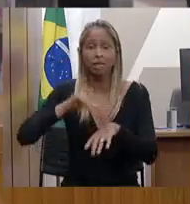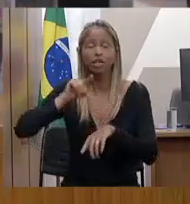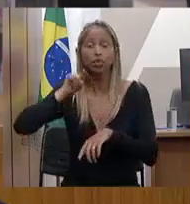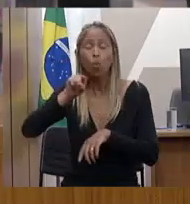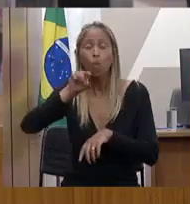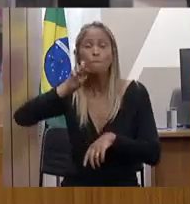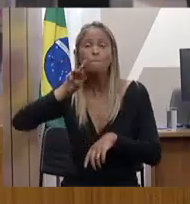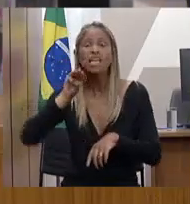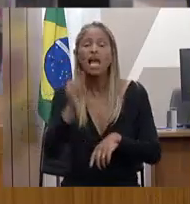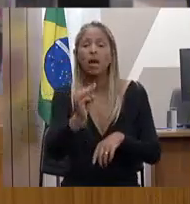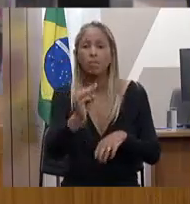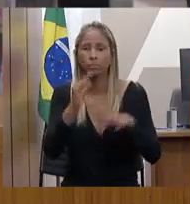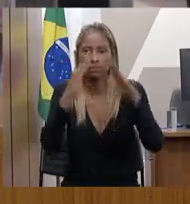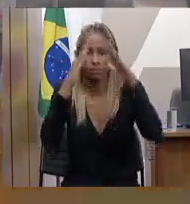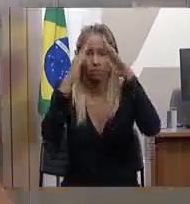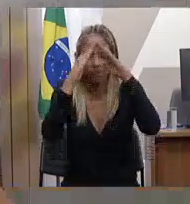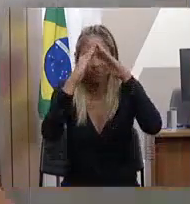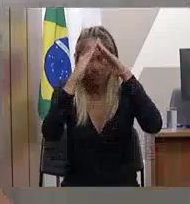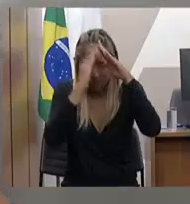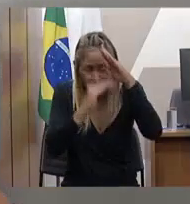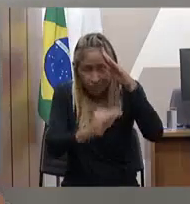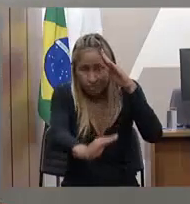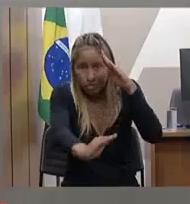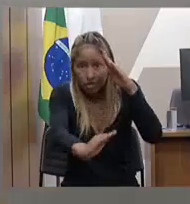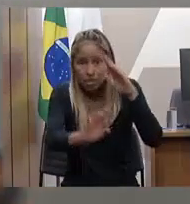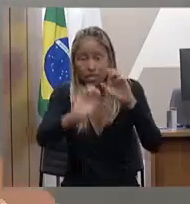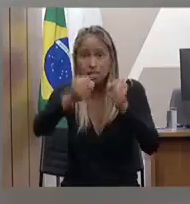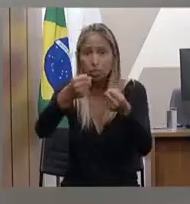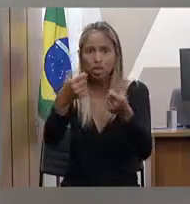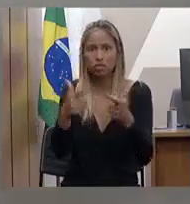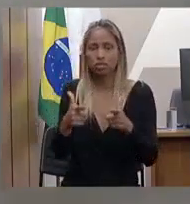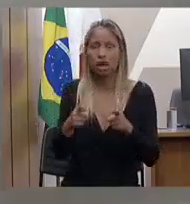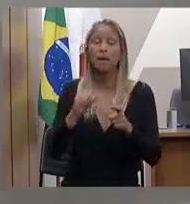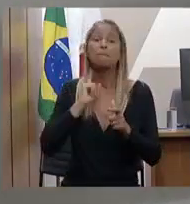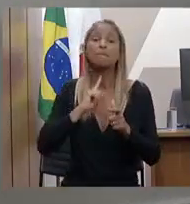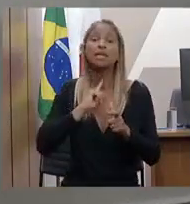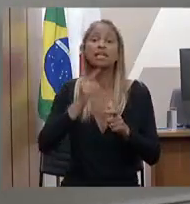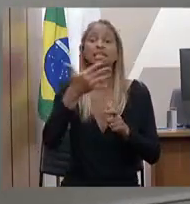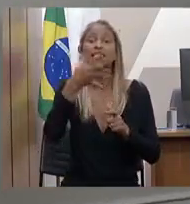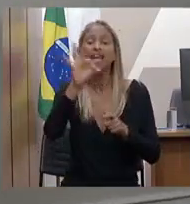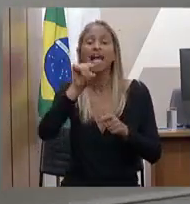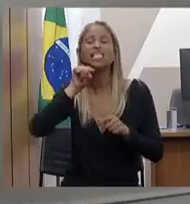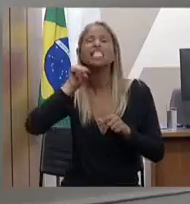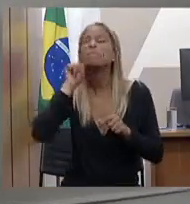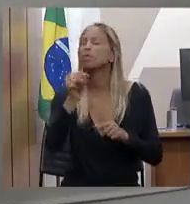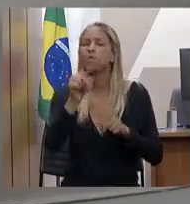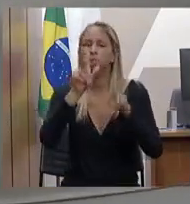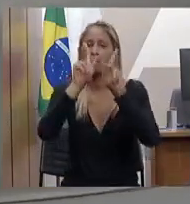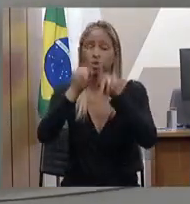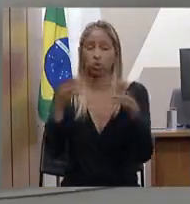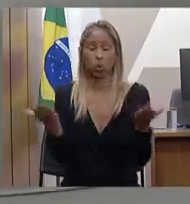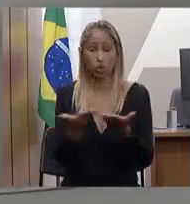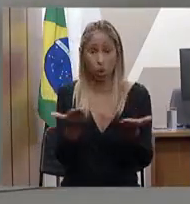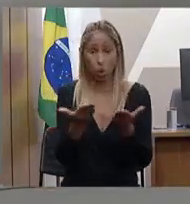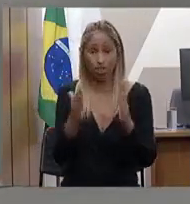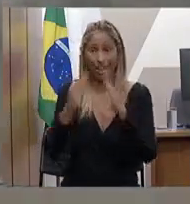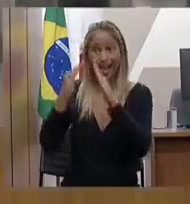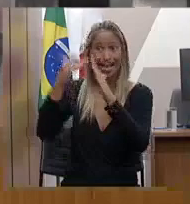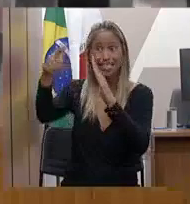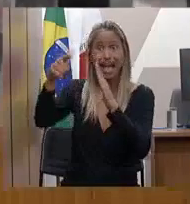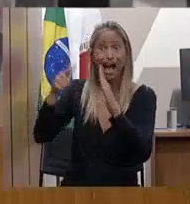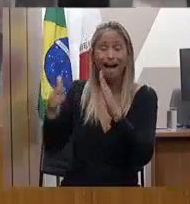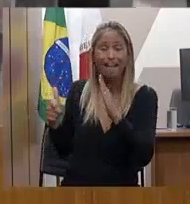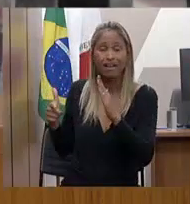um milhão de pessoas morando debaixo de barragem em estado de segurança Minas Gerais tem mais de 10 mil pessoas hoje fora das suas casas